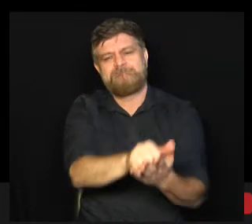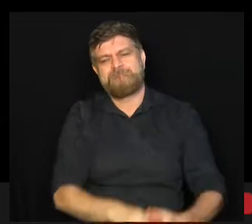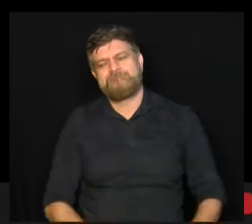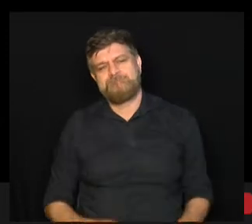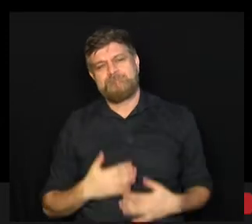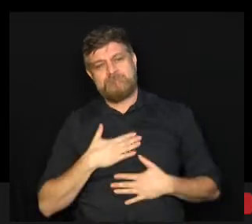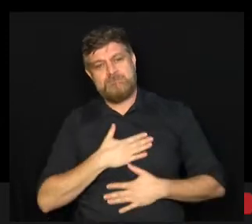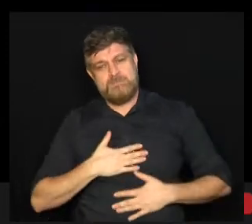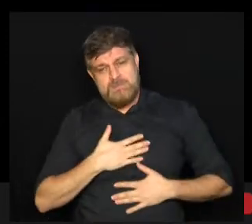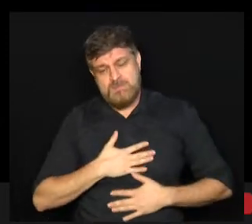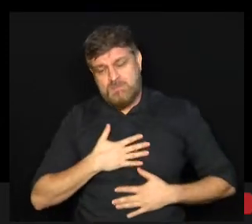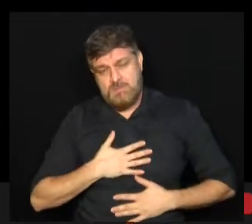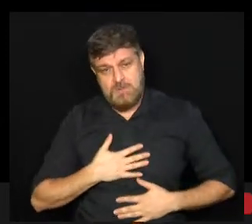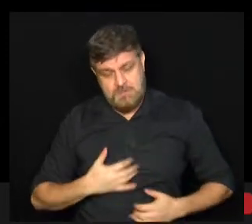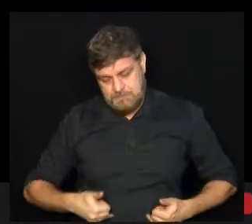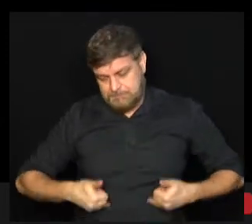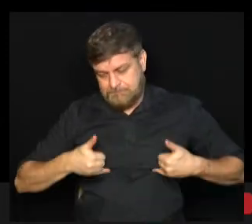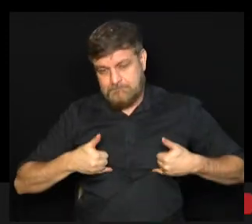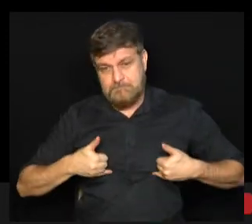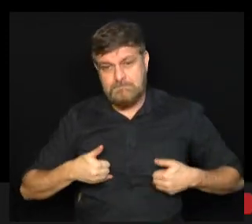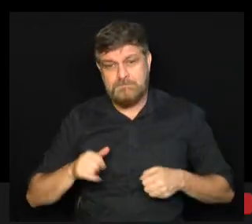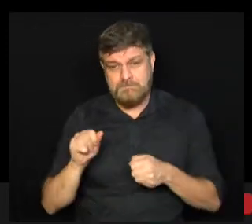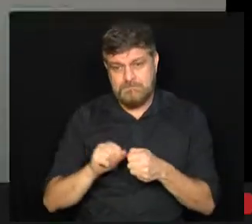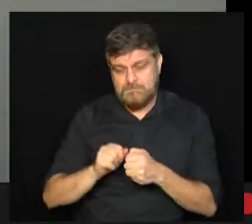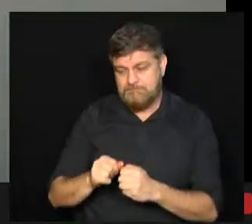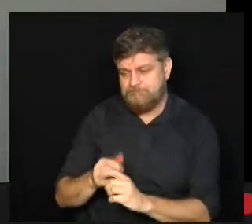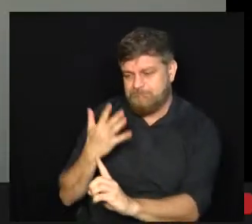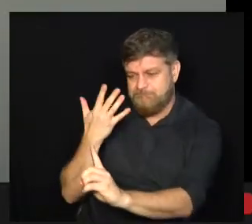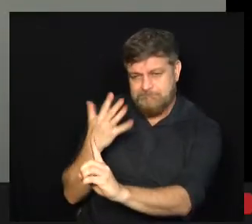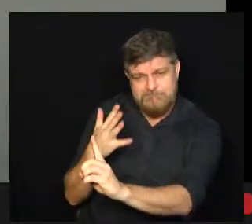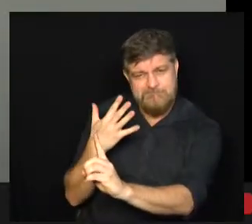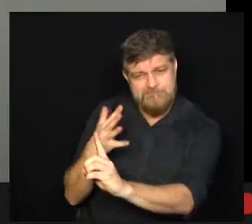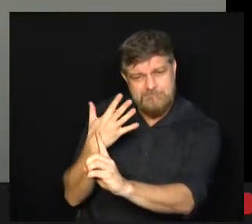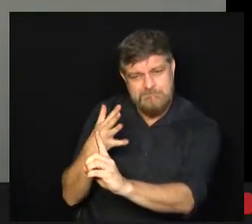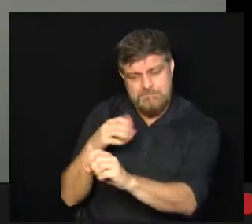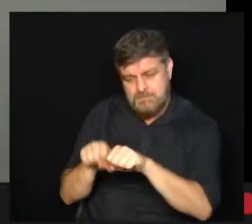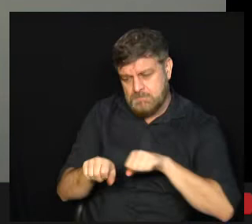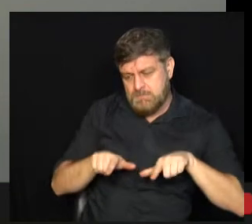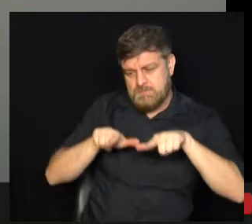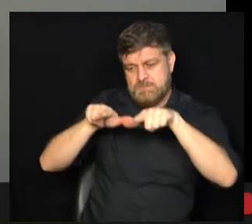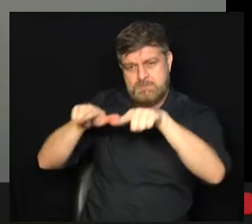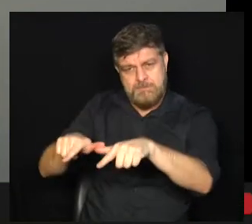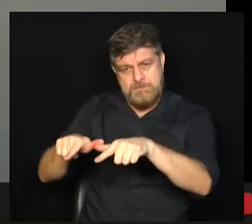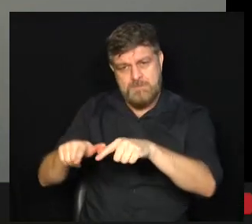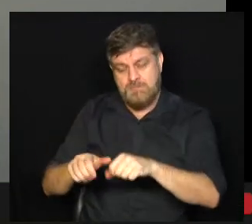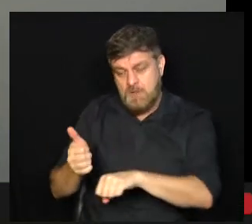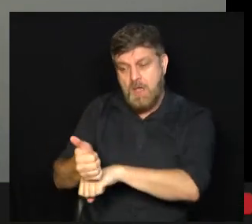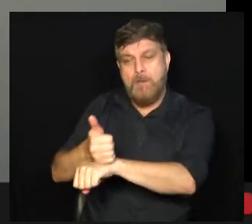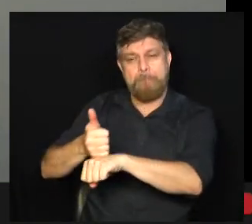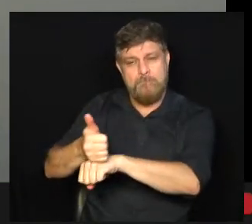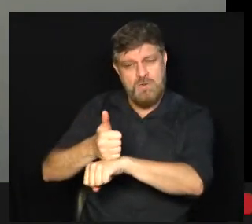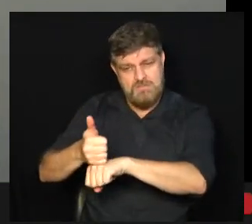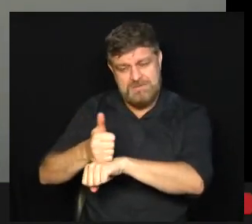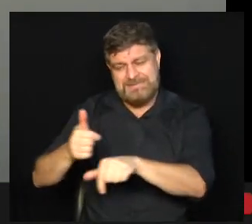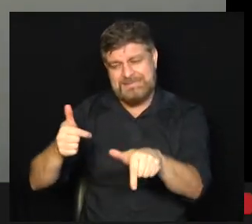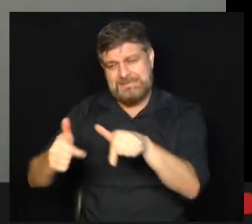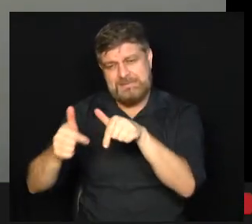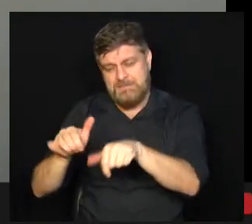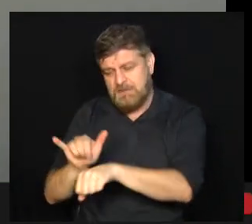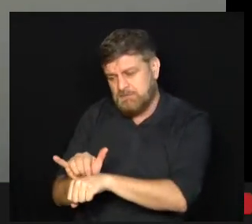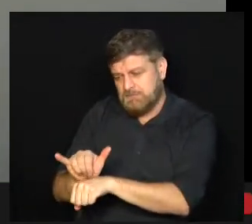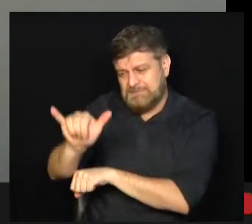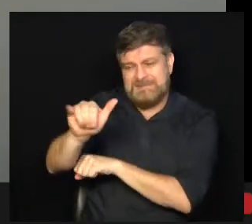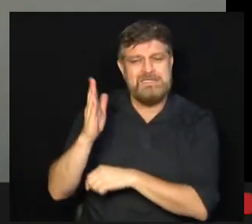estar proporcionando esse reconhecimento mais do que nobre a essa classe que a gente sabe